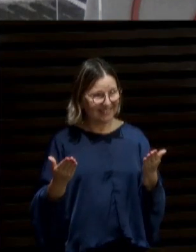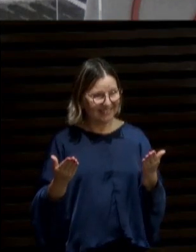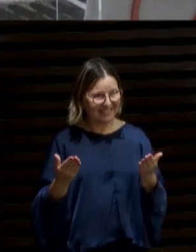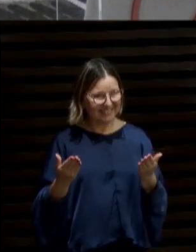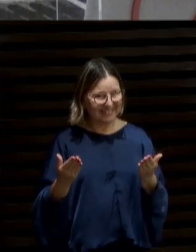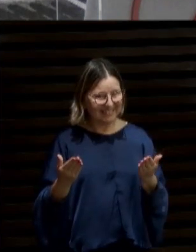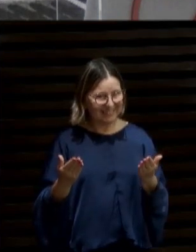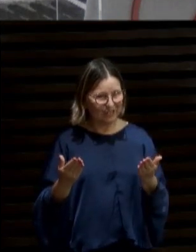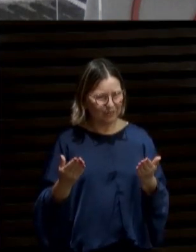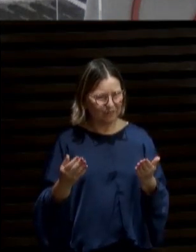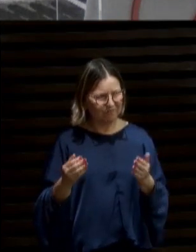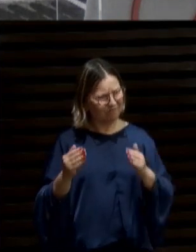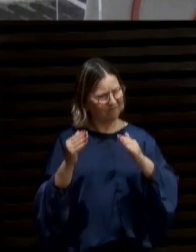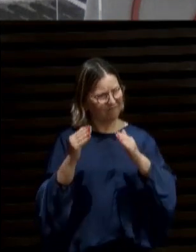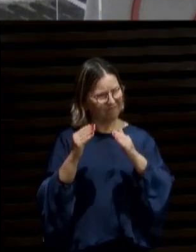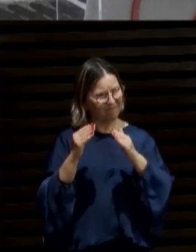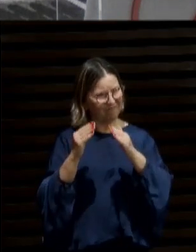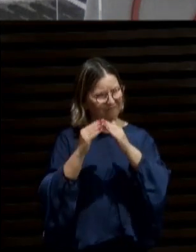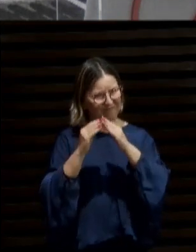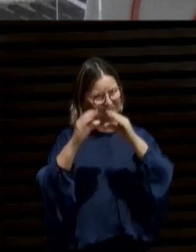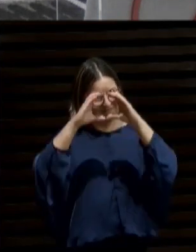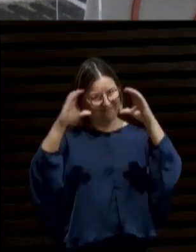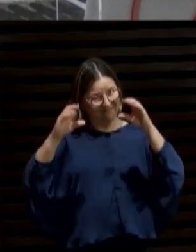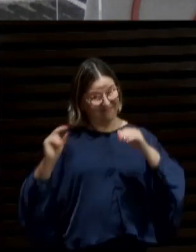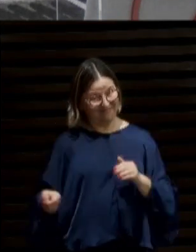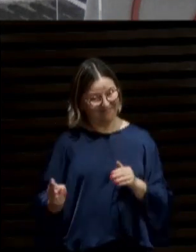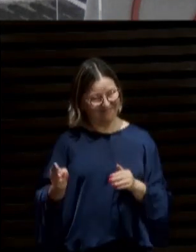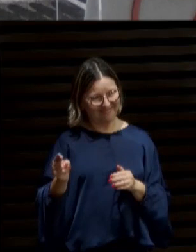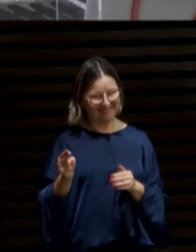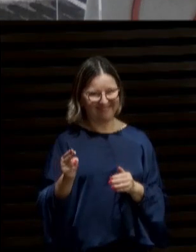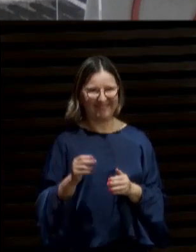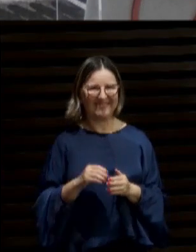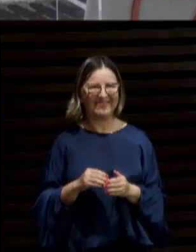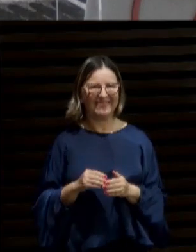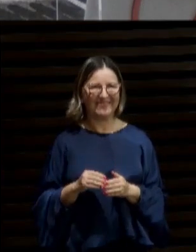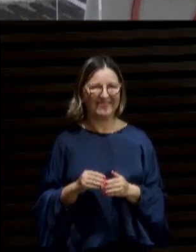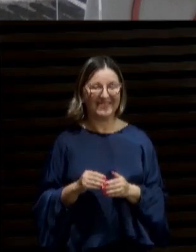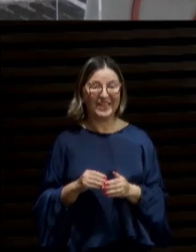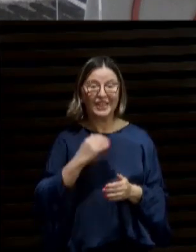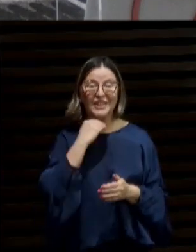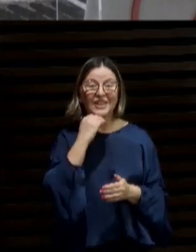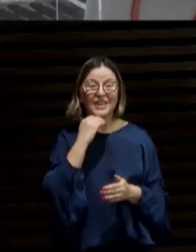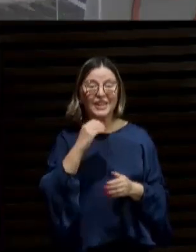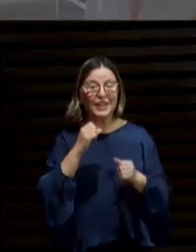A casa, a moradia eterna, que ninguém pode destruir.